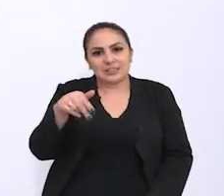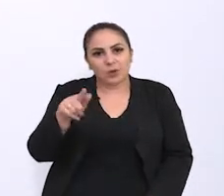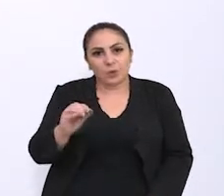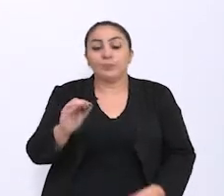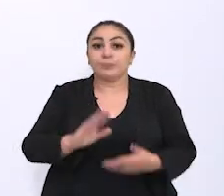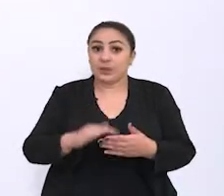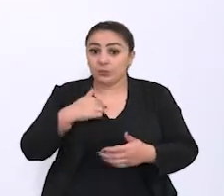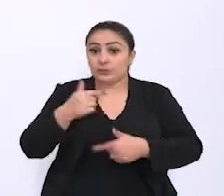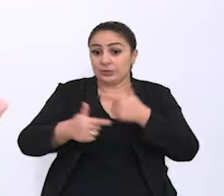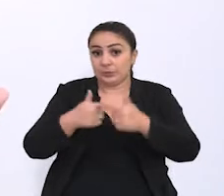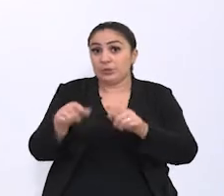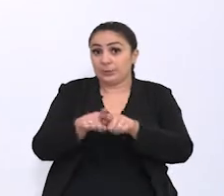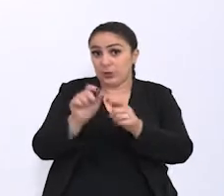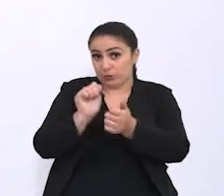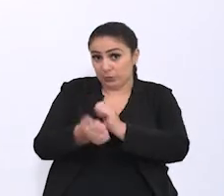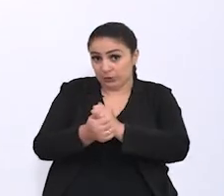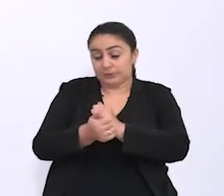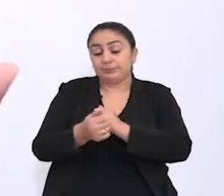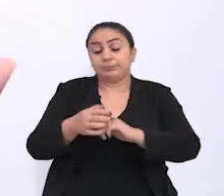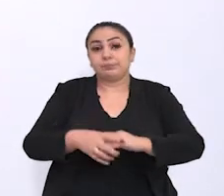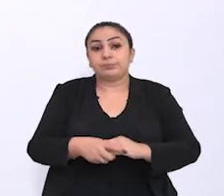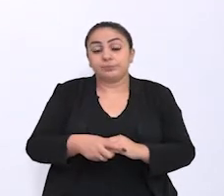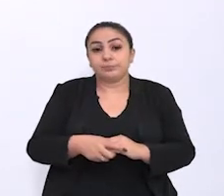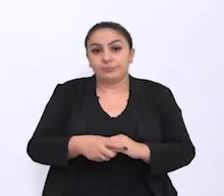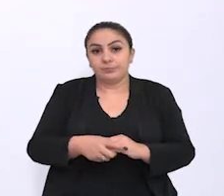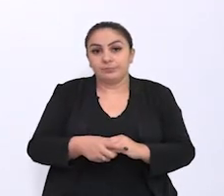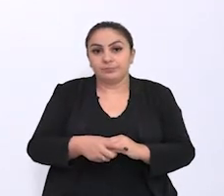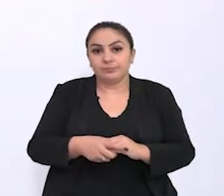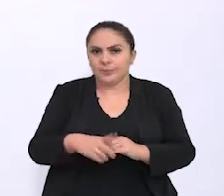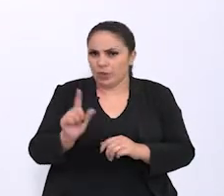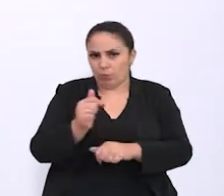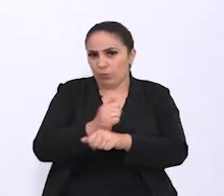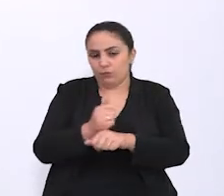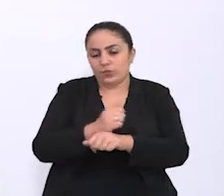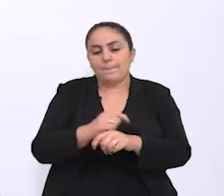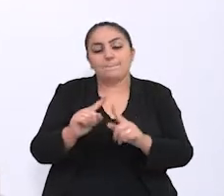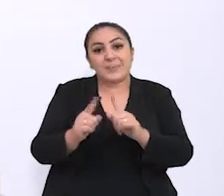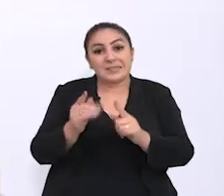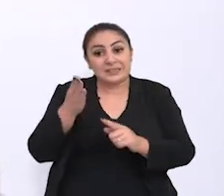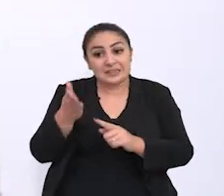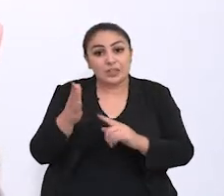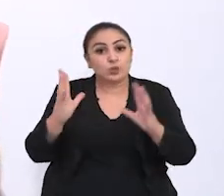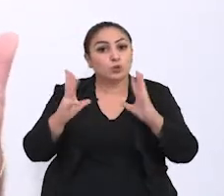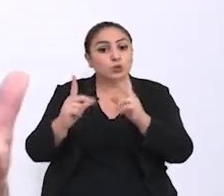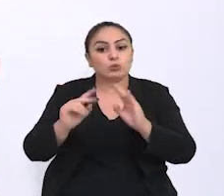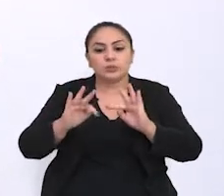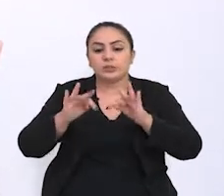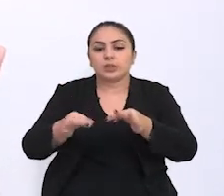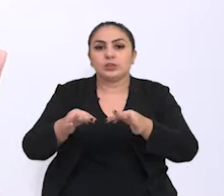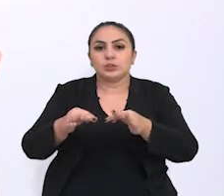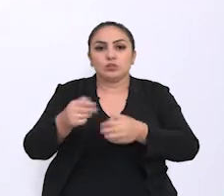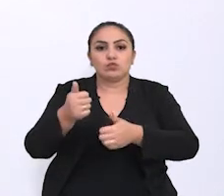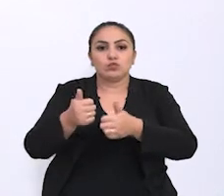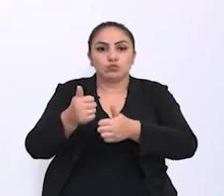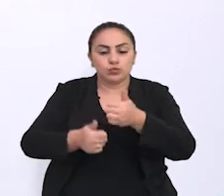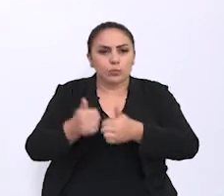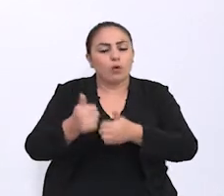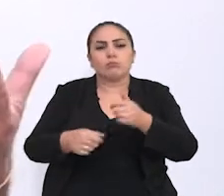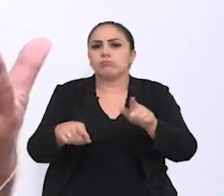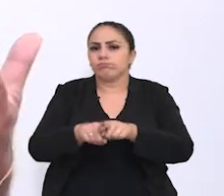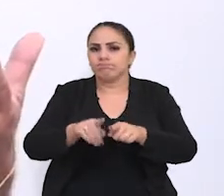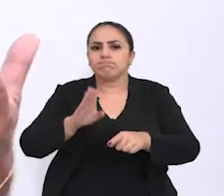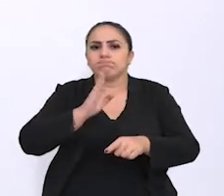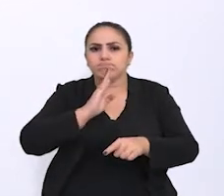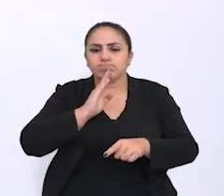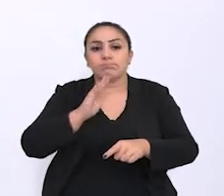trabalho, tenho um trabalho com esporte amador. E lá, todos os técnicos de futebol também